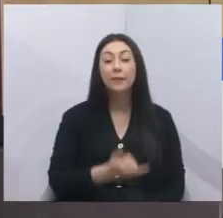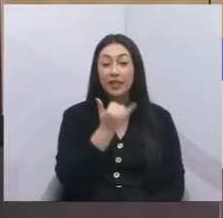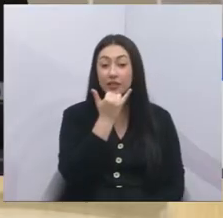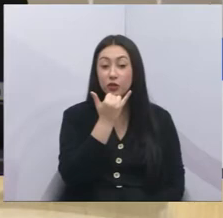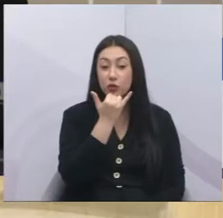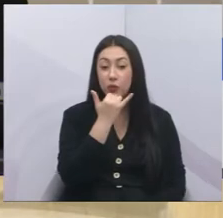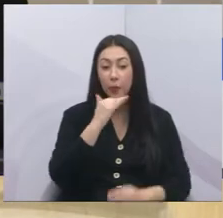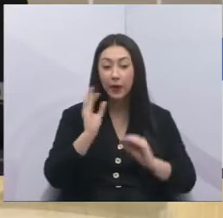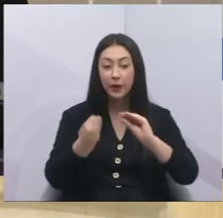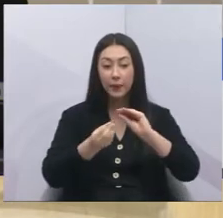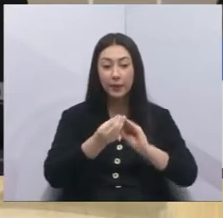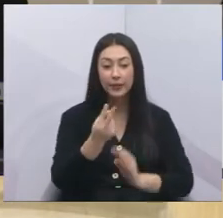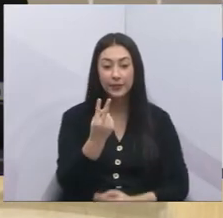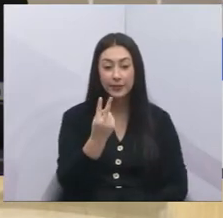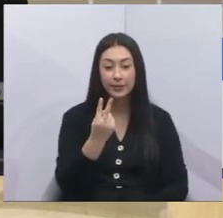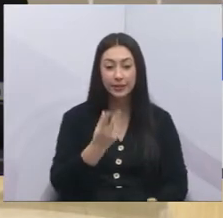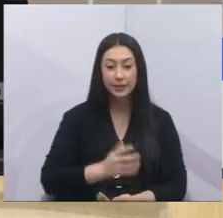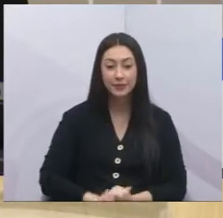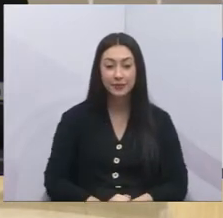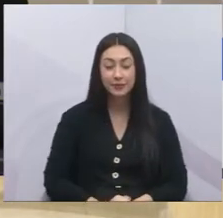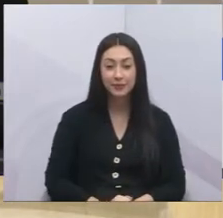Emenda 2.